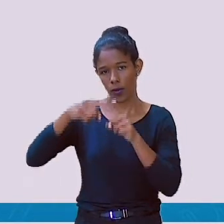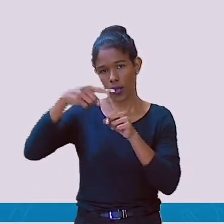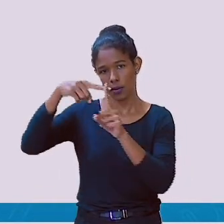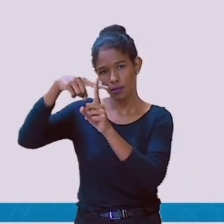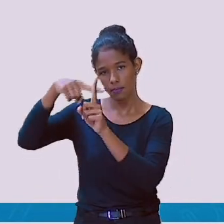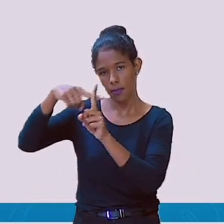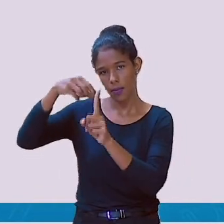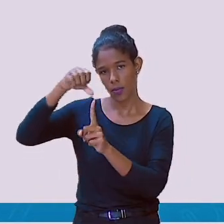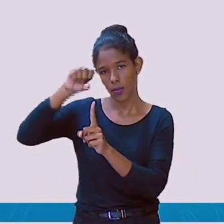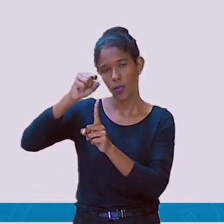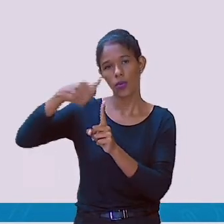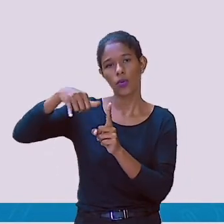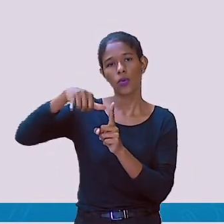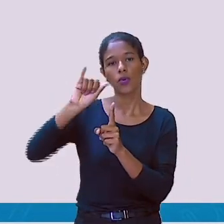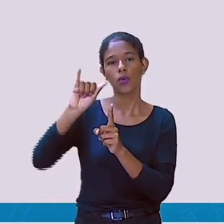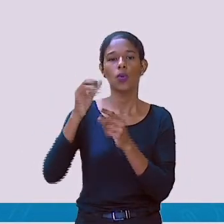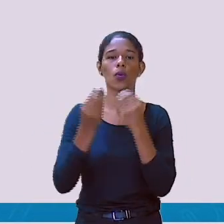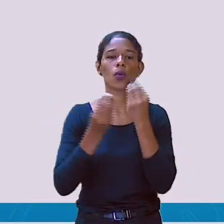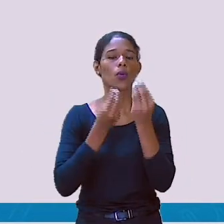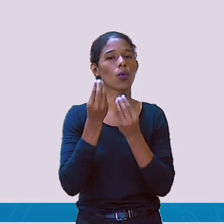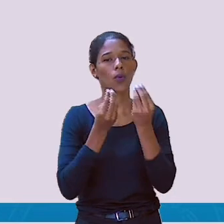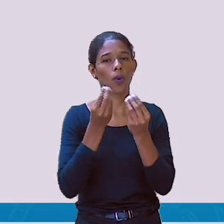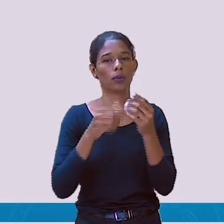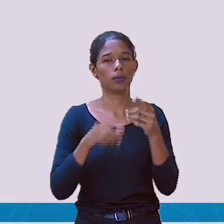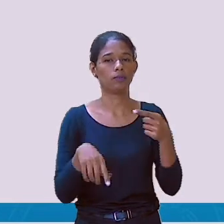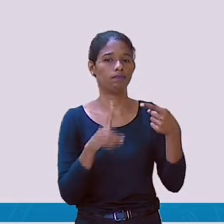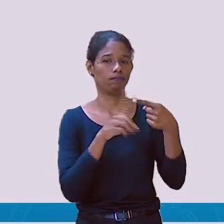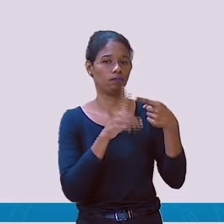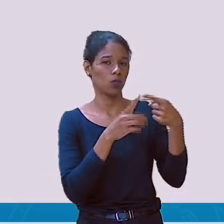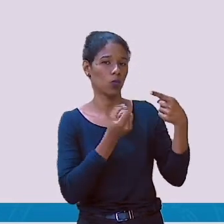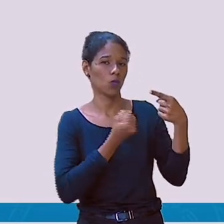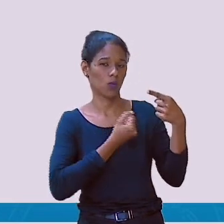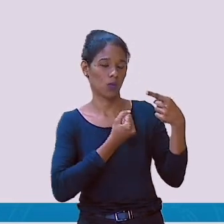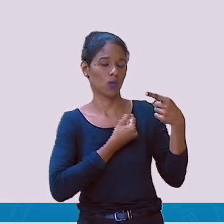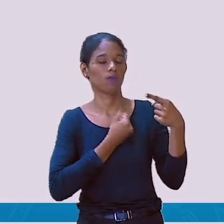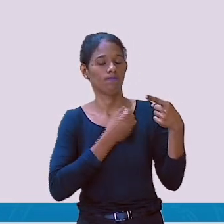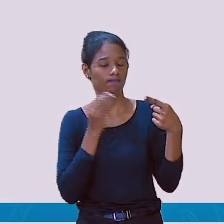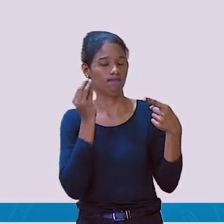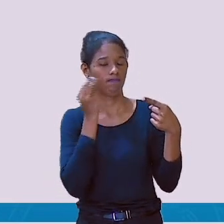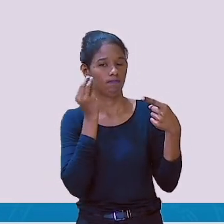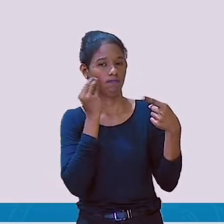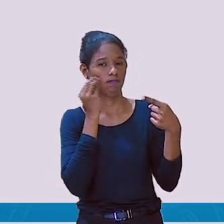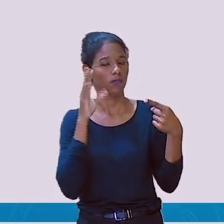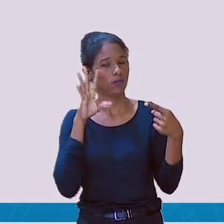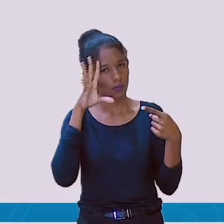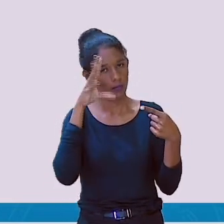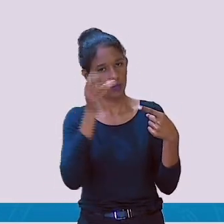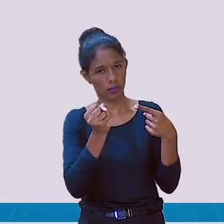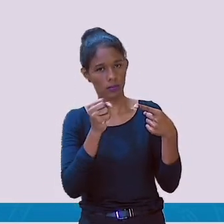12 vezes 8, vamos efetuar a parte numérica.